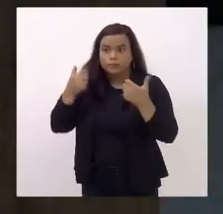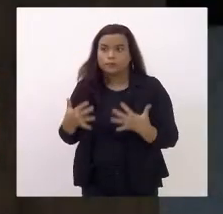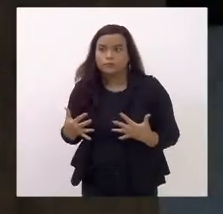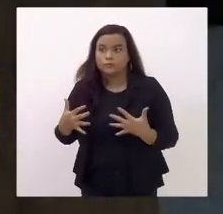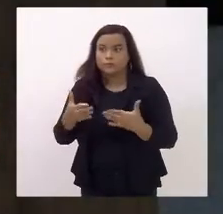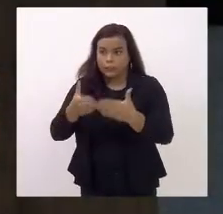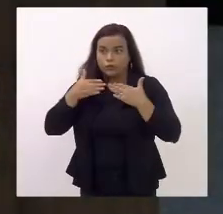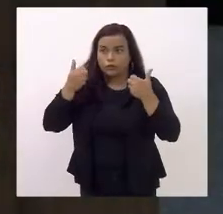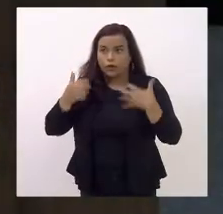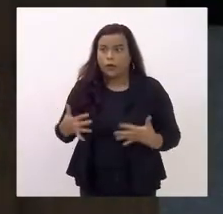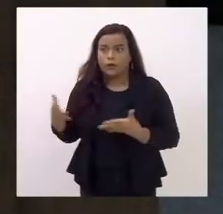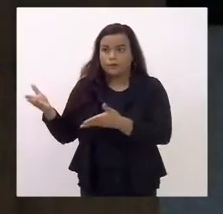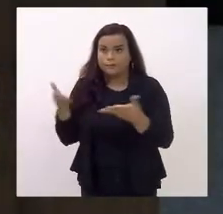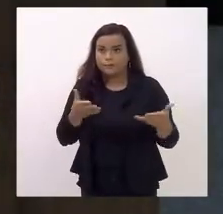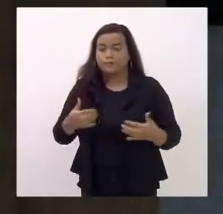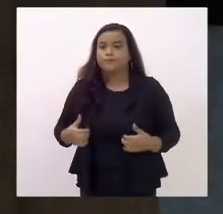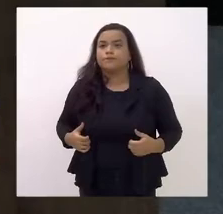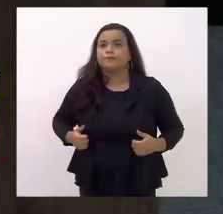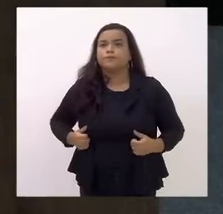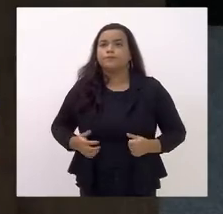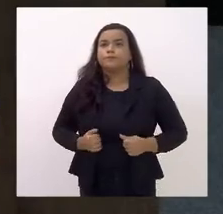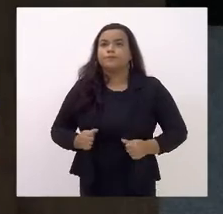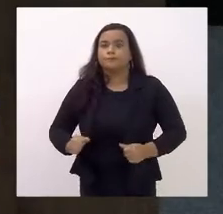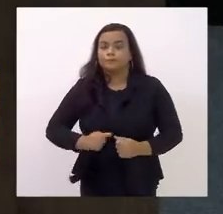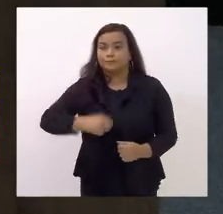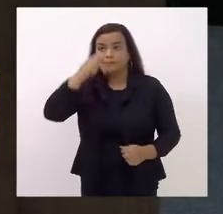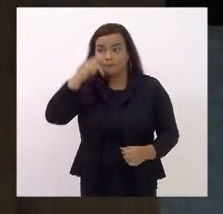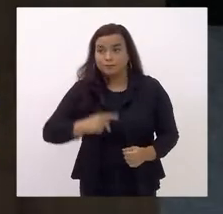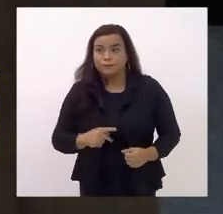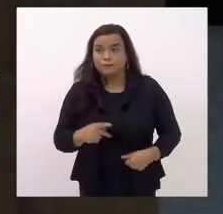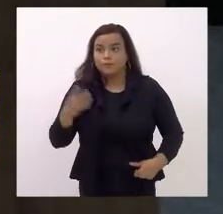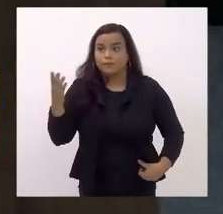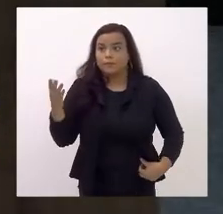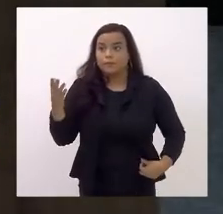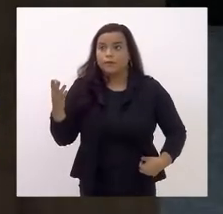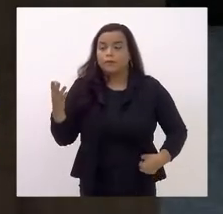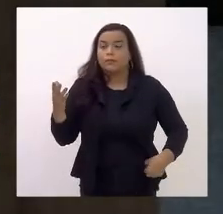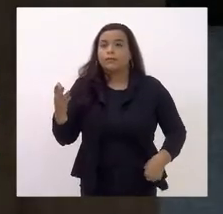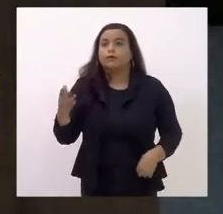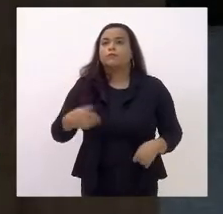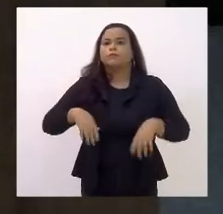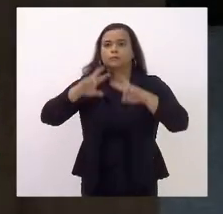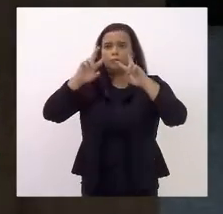De ordem. Senhor presidente, a questão de ordem,